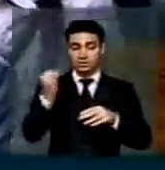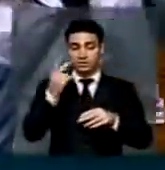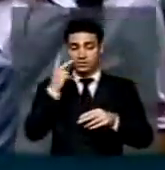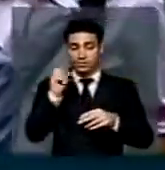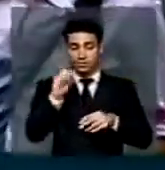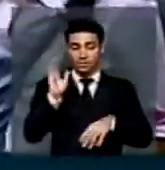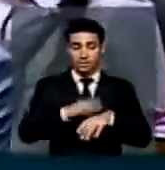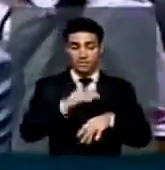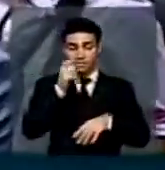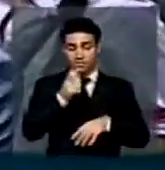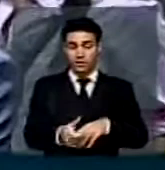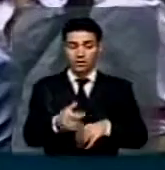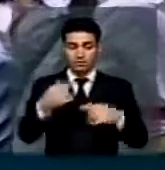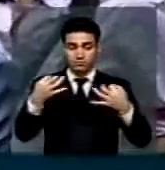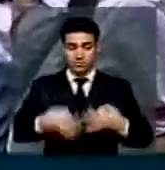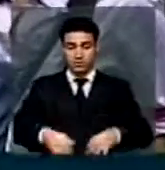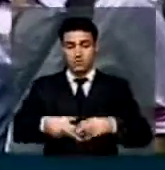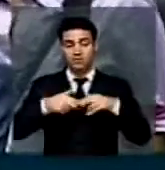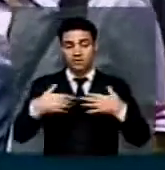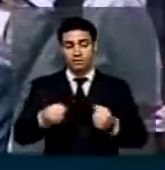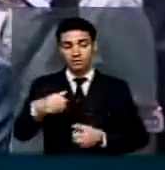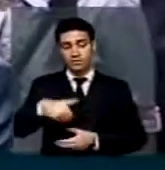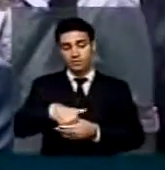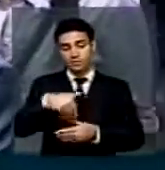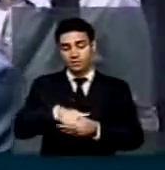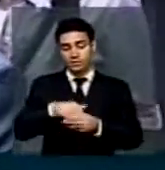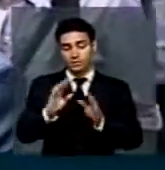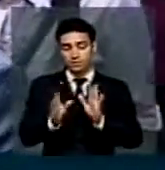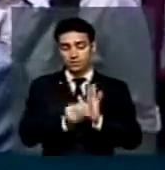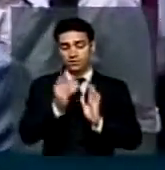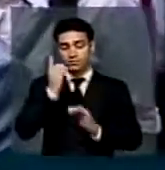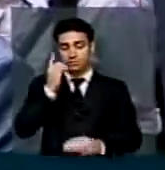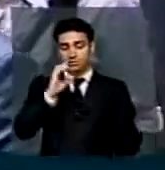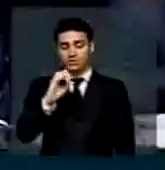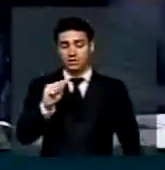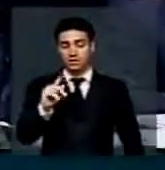interesse que seja. Mas de qualquer maneira, nós vamos votar pela emenda da deputada Carmen Zanotto. PPS.